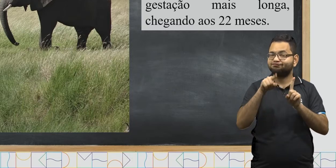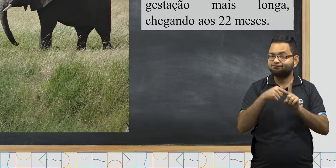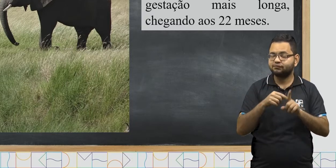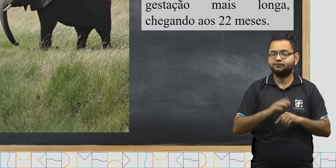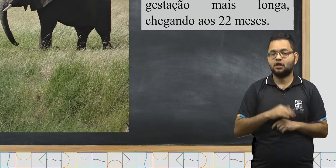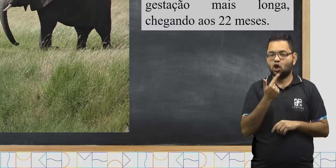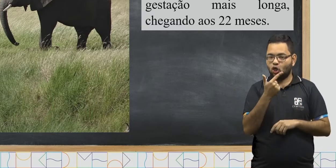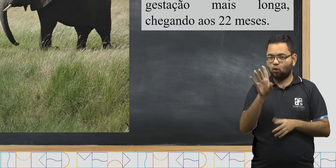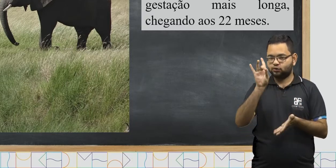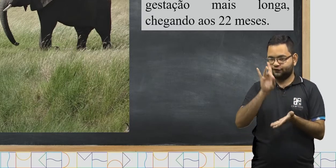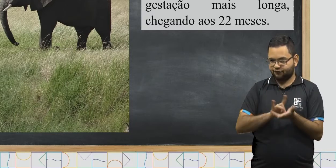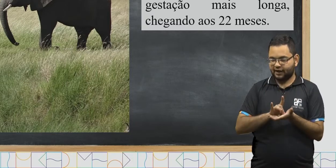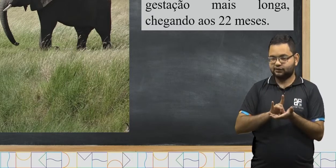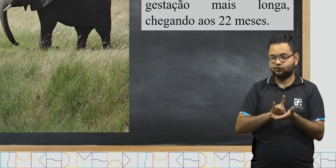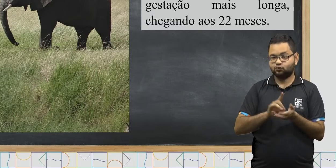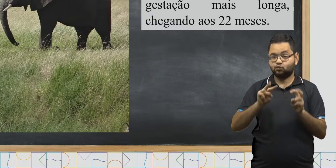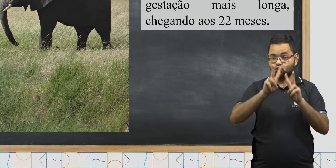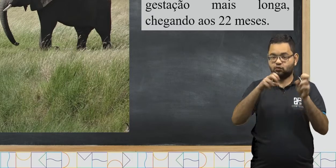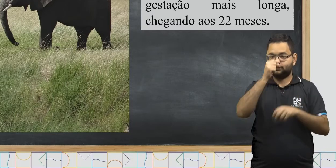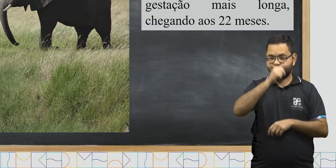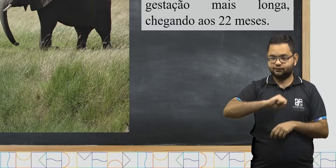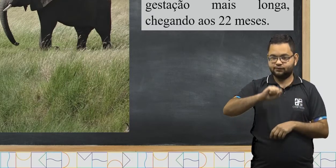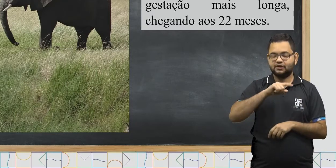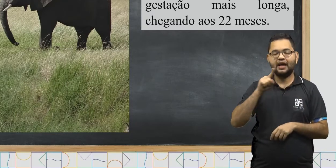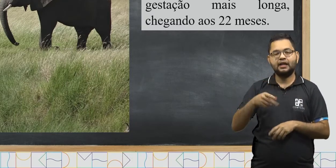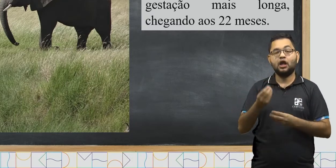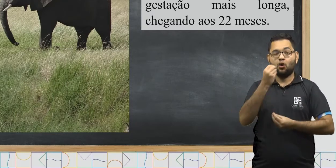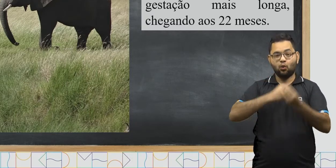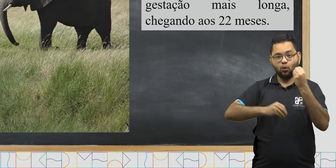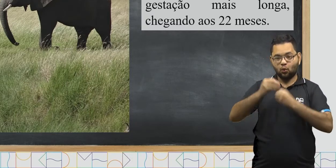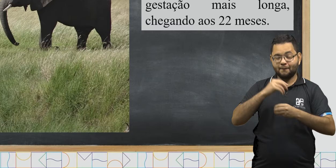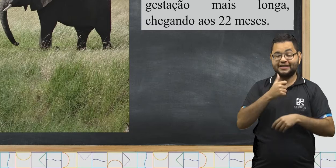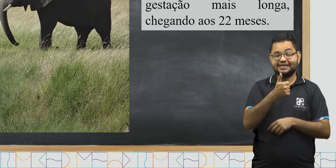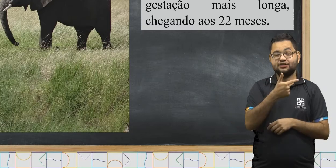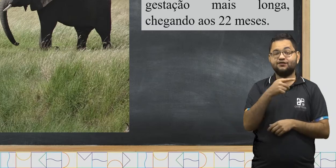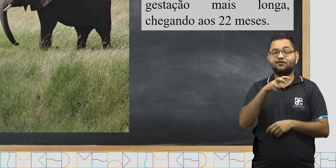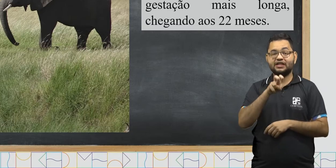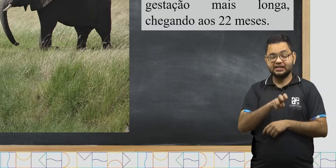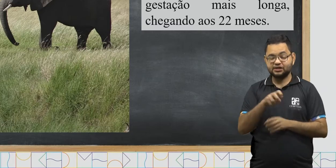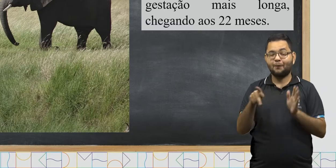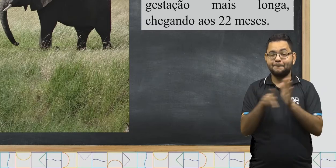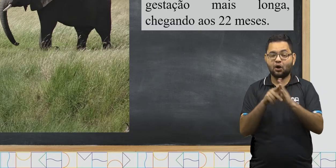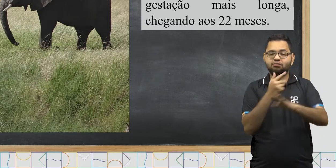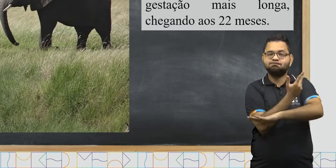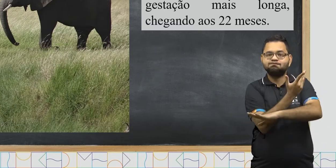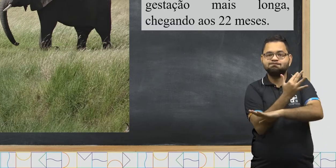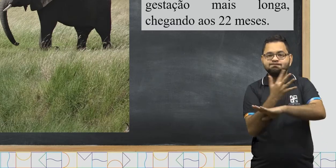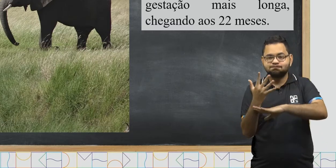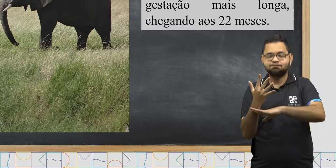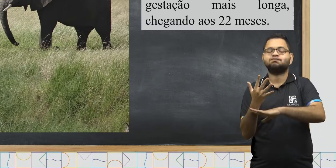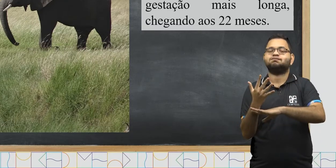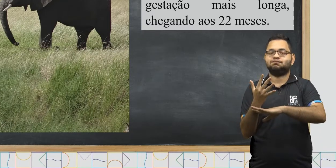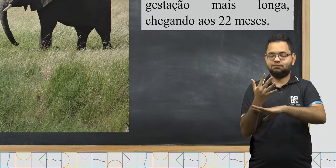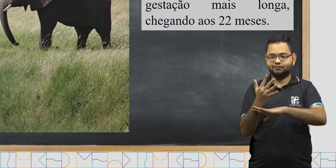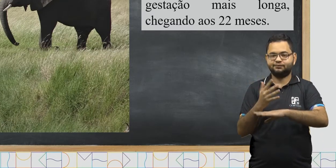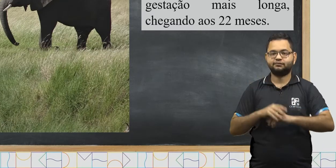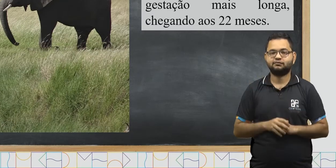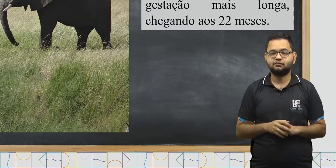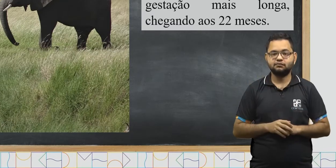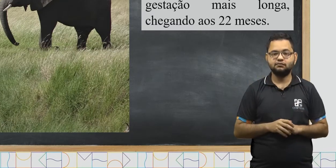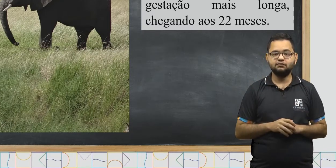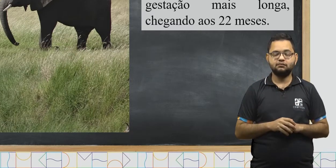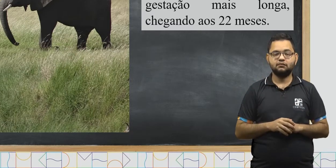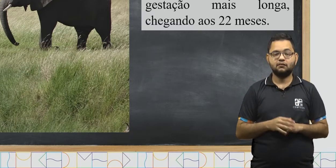fato sobre este animal é que ele come 125 quilos de plantas, capins e